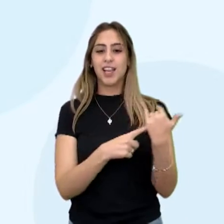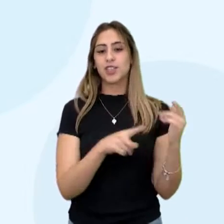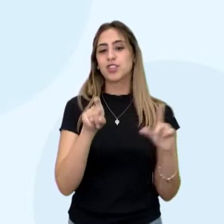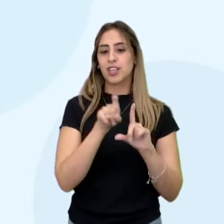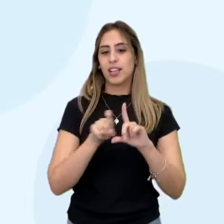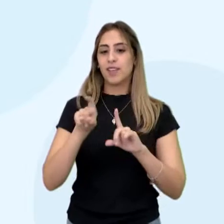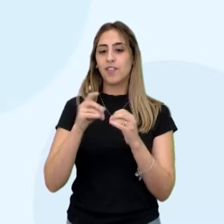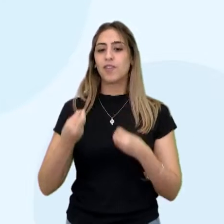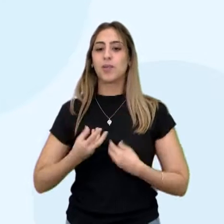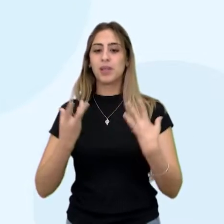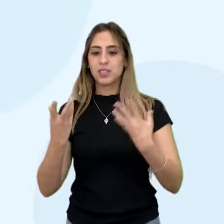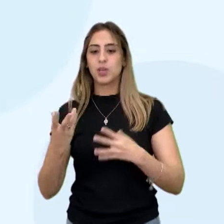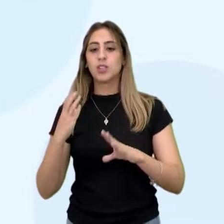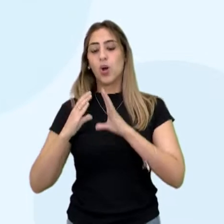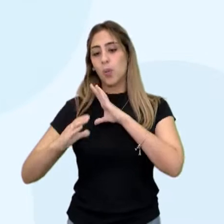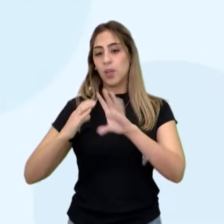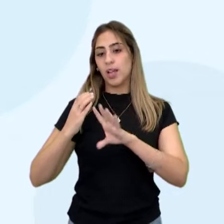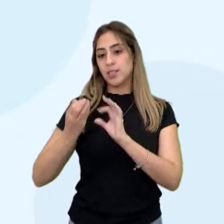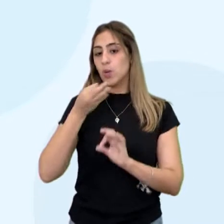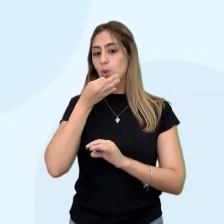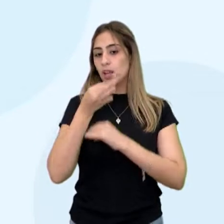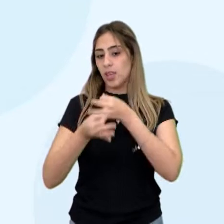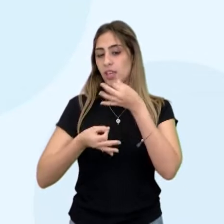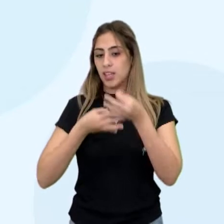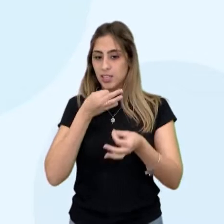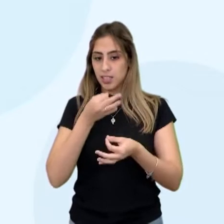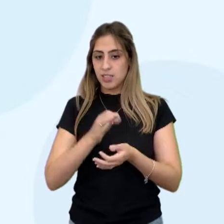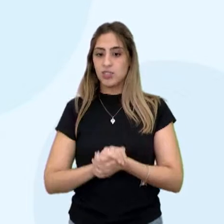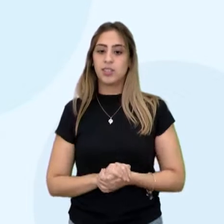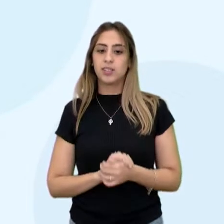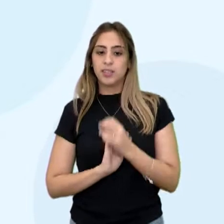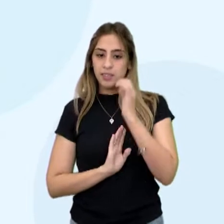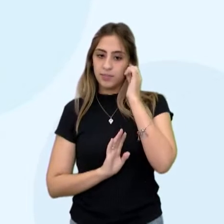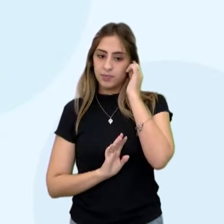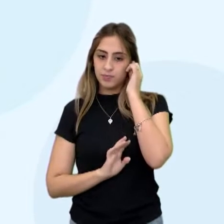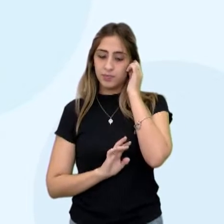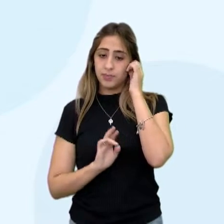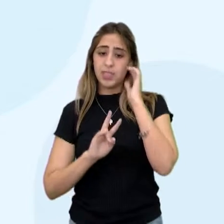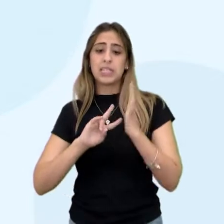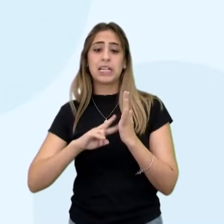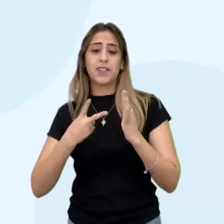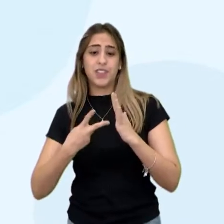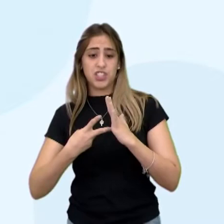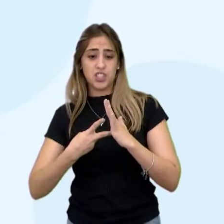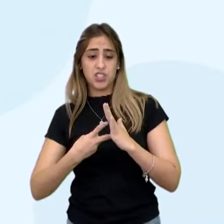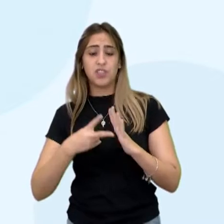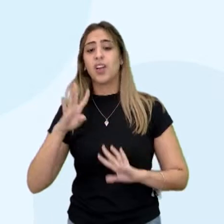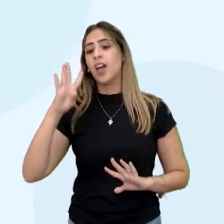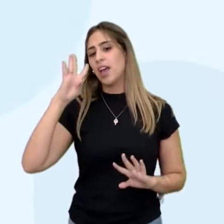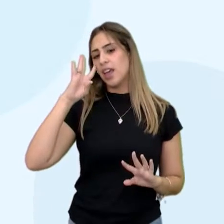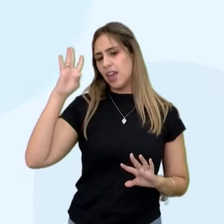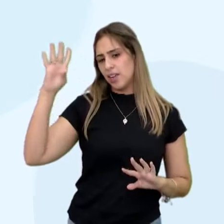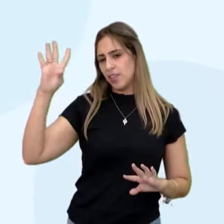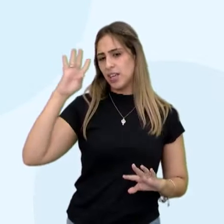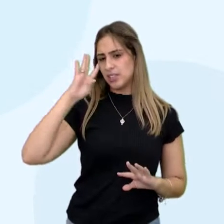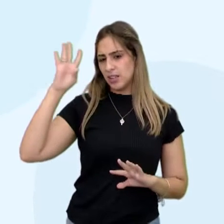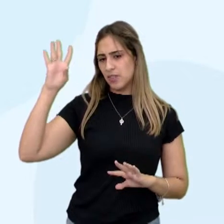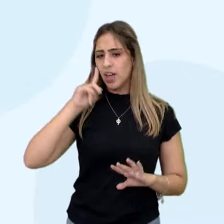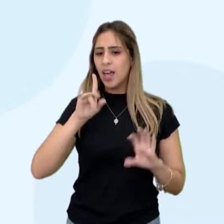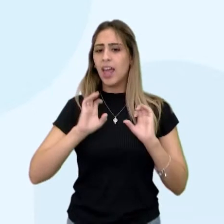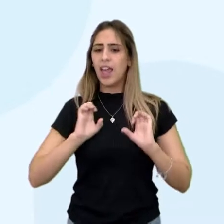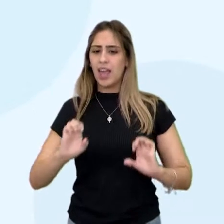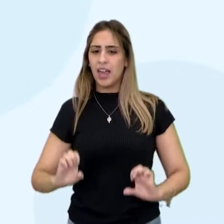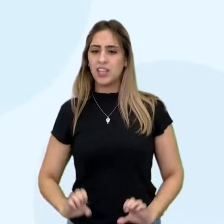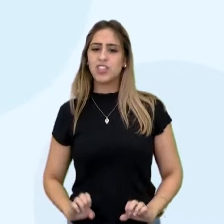tecnologias digitais de informação e comunicação de forma crítica, significativa,